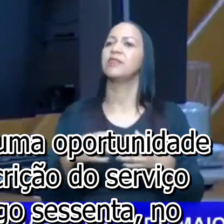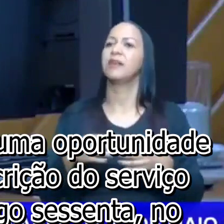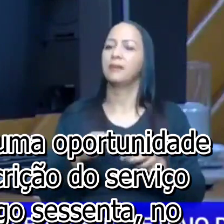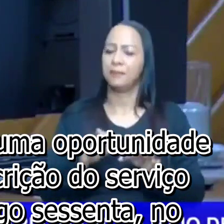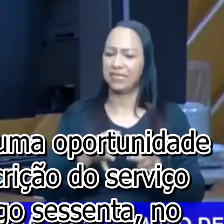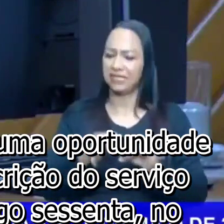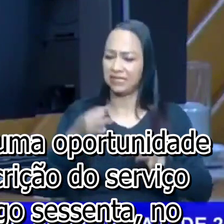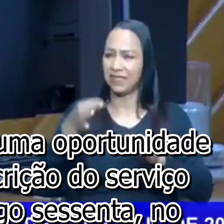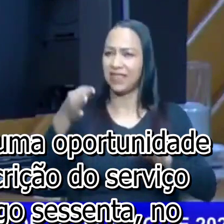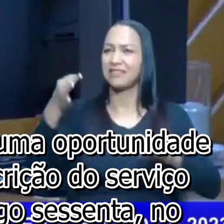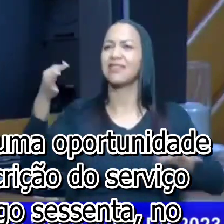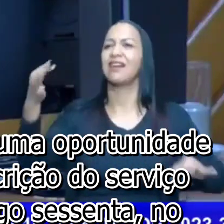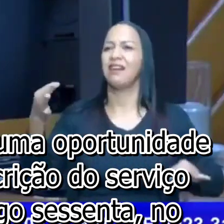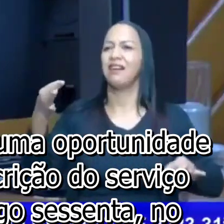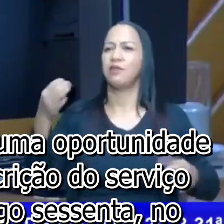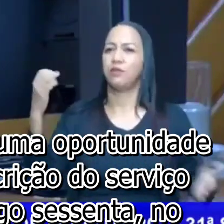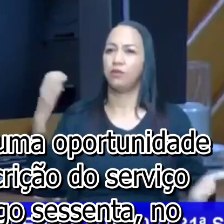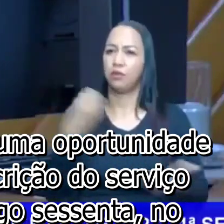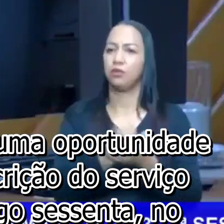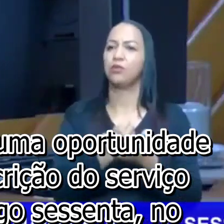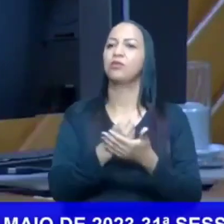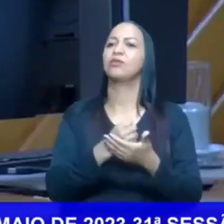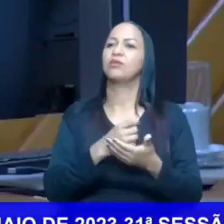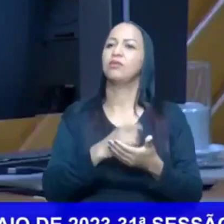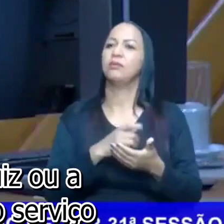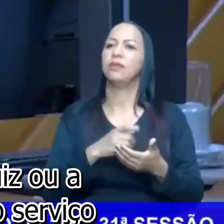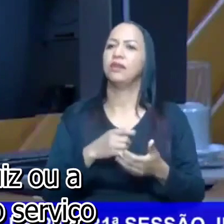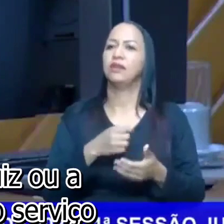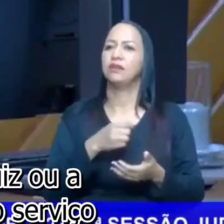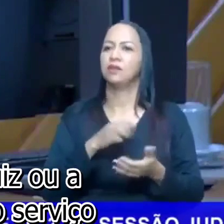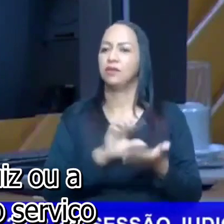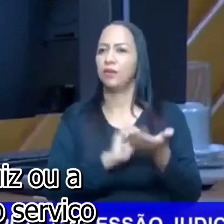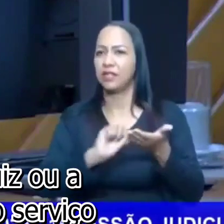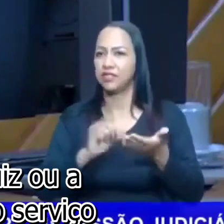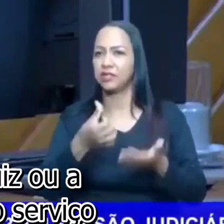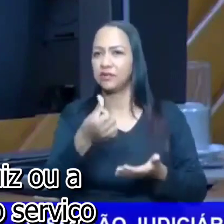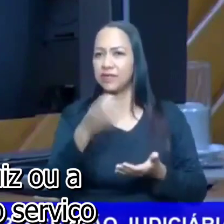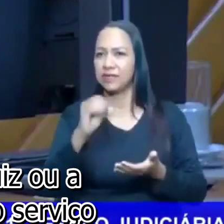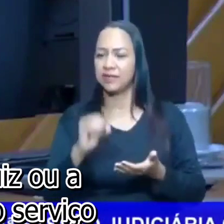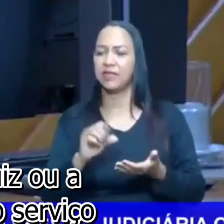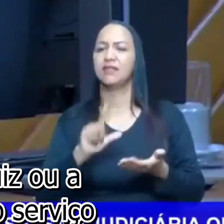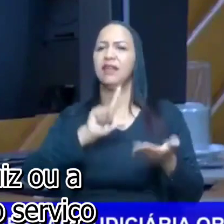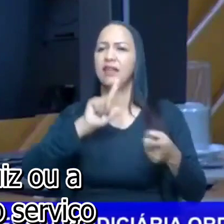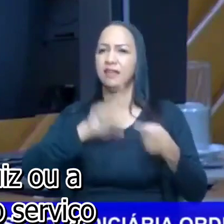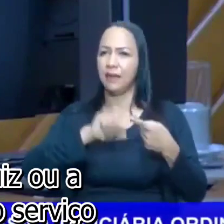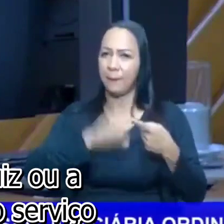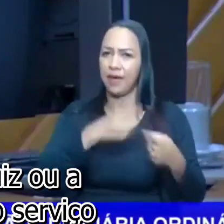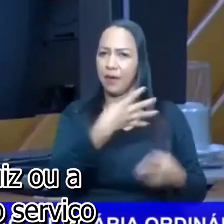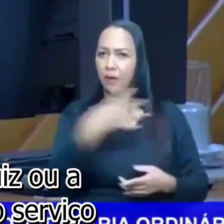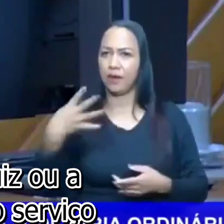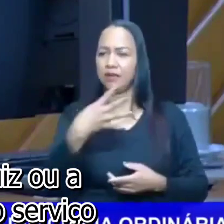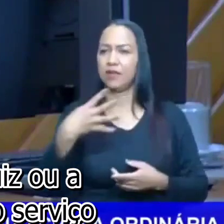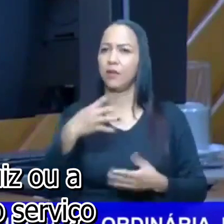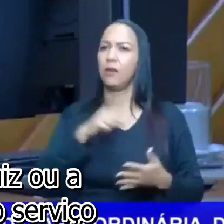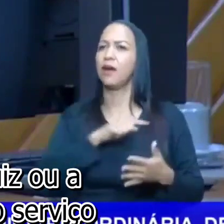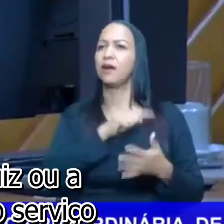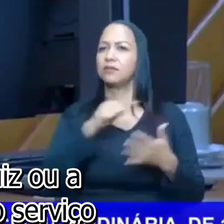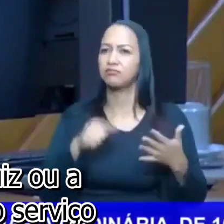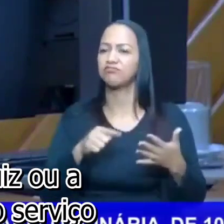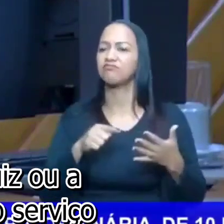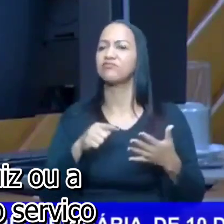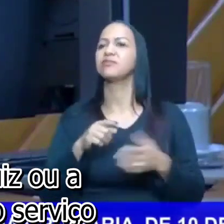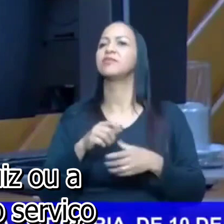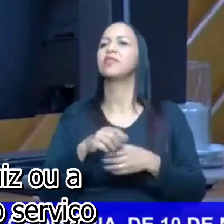detalhada no documento fiscal, no seu artigo 60. No seu artigo 44, indica que o juiz ou a